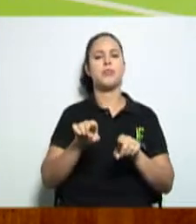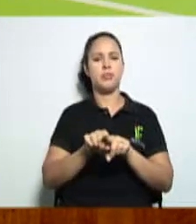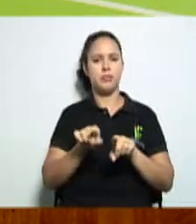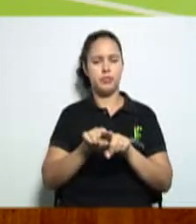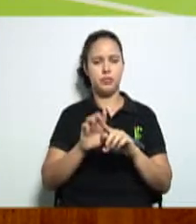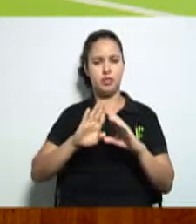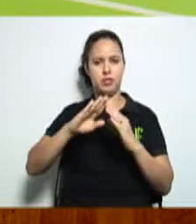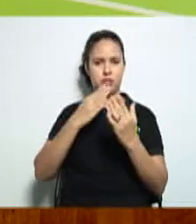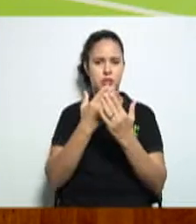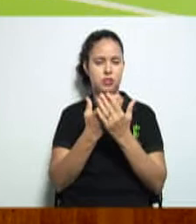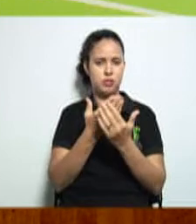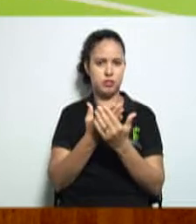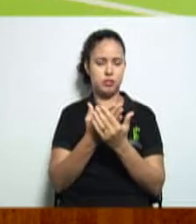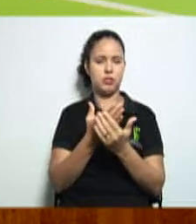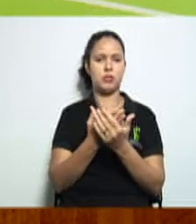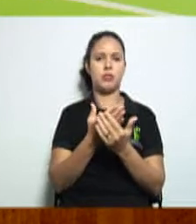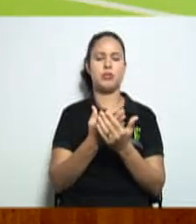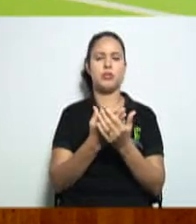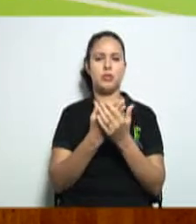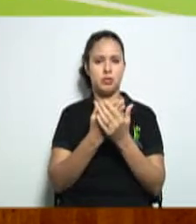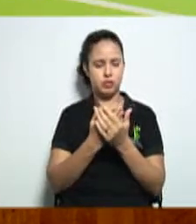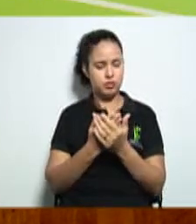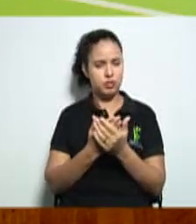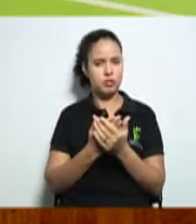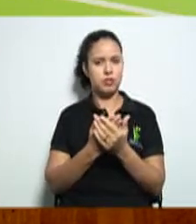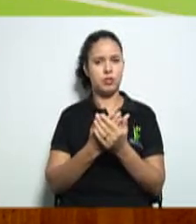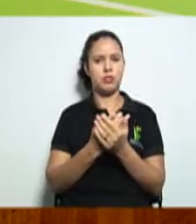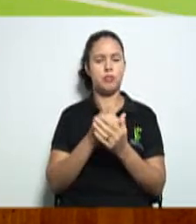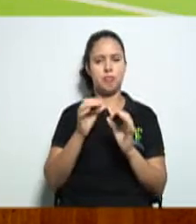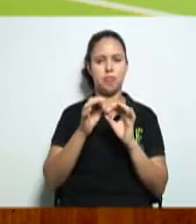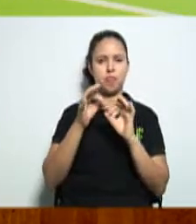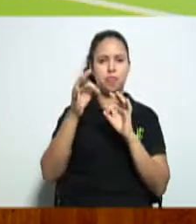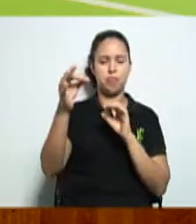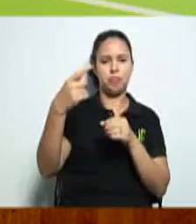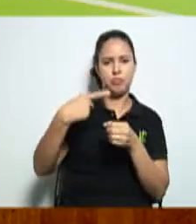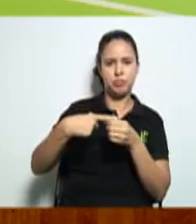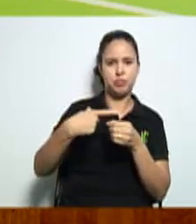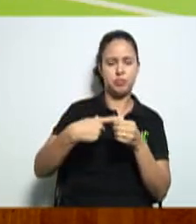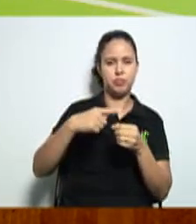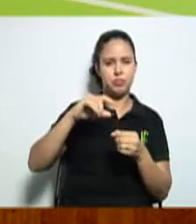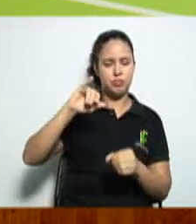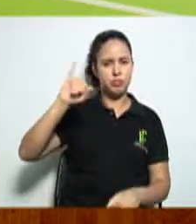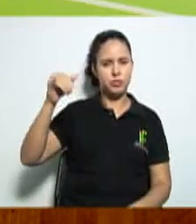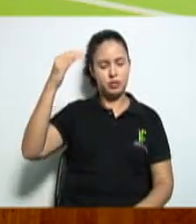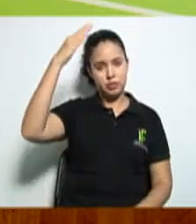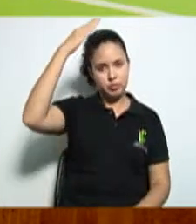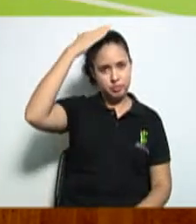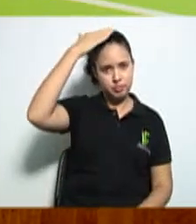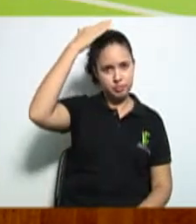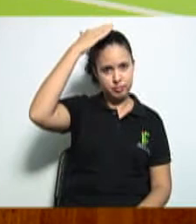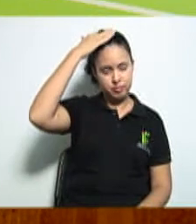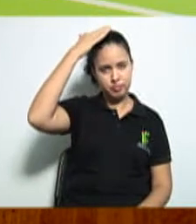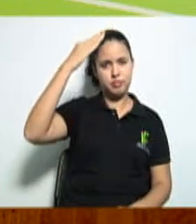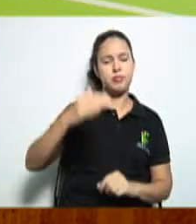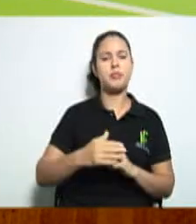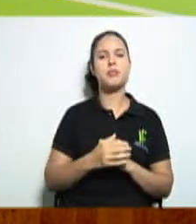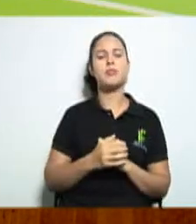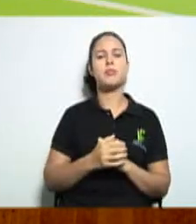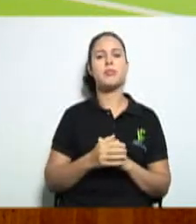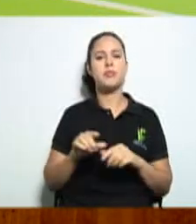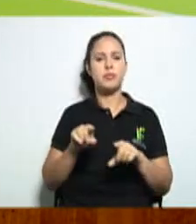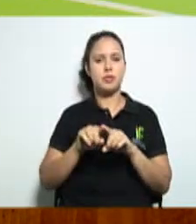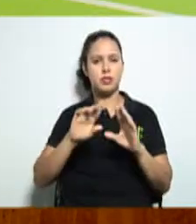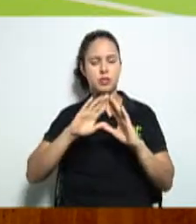A escola Coronel Jorge Teixeira de Oliveira, em Nova Londrina, de Paraná, com a professora Ana Márcia. Os alunos da